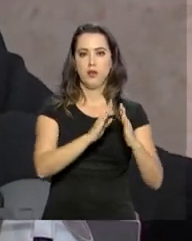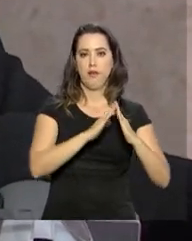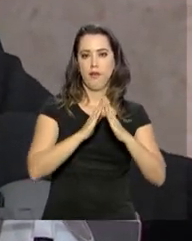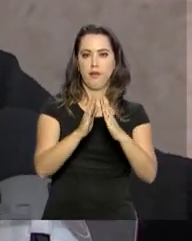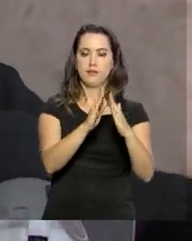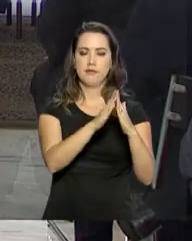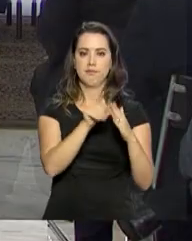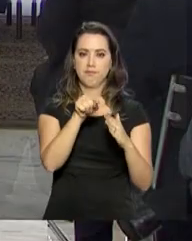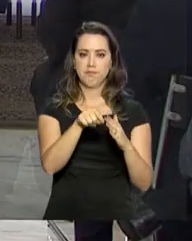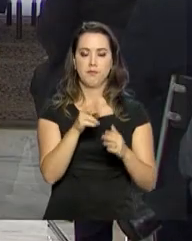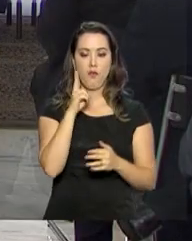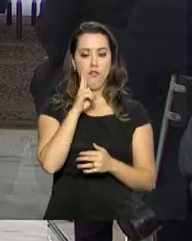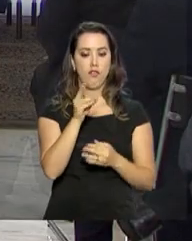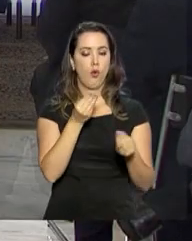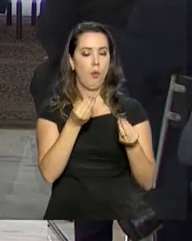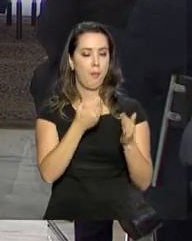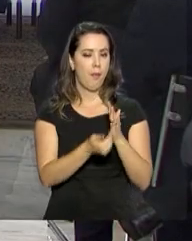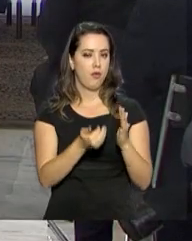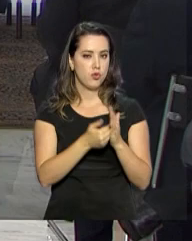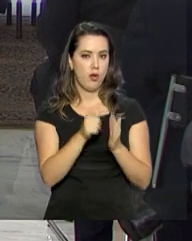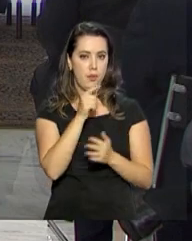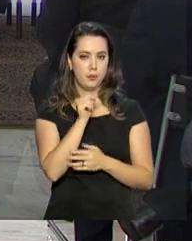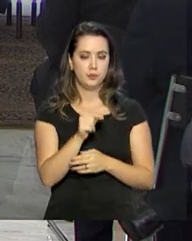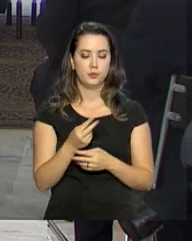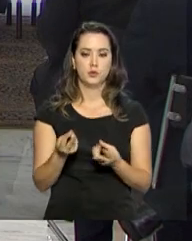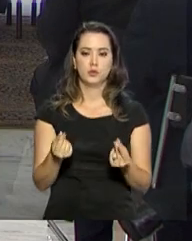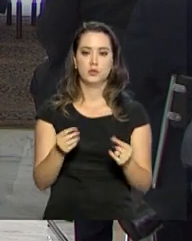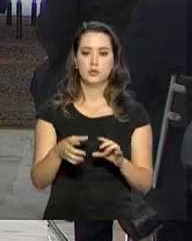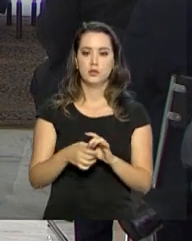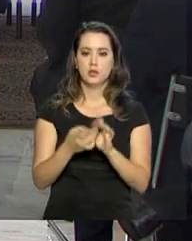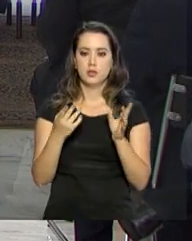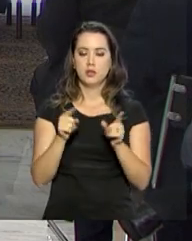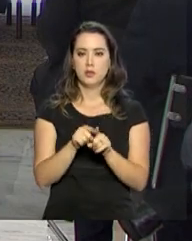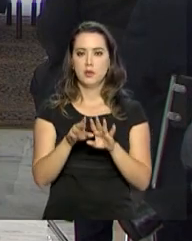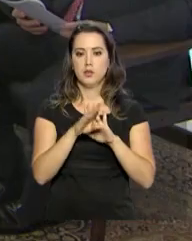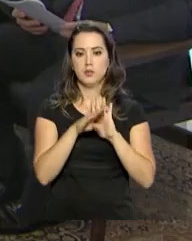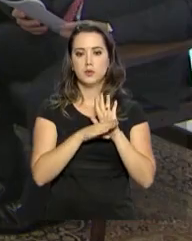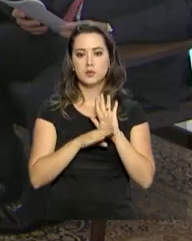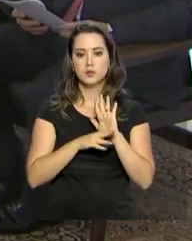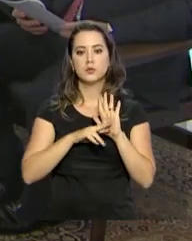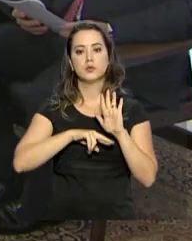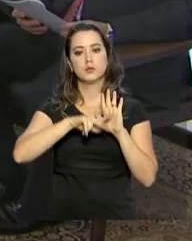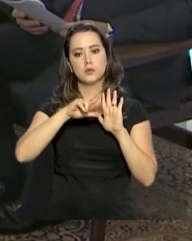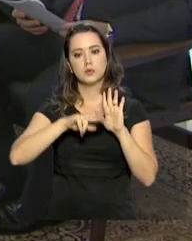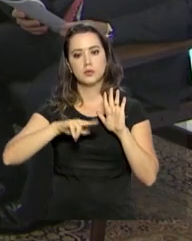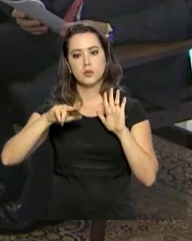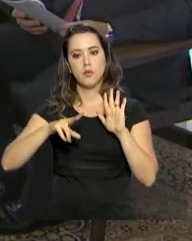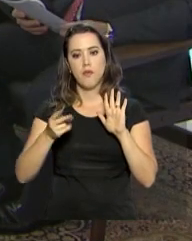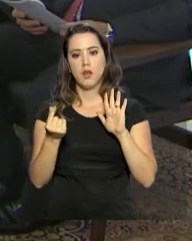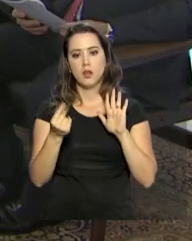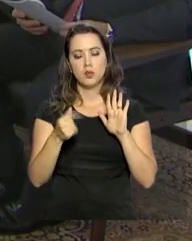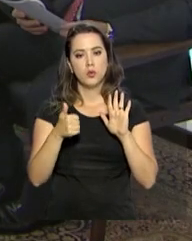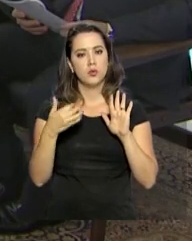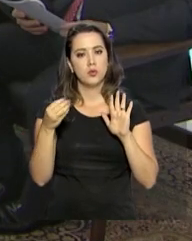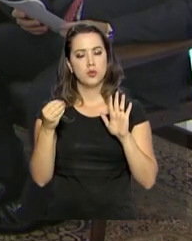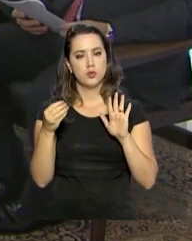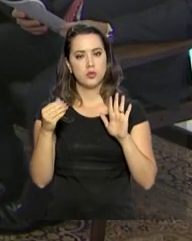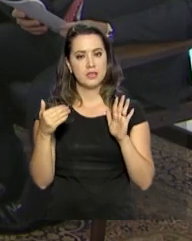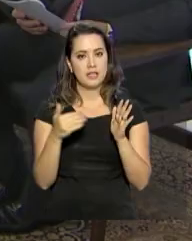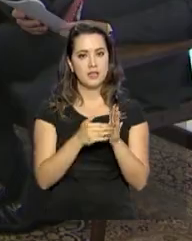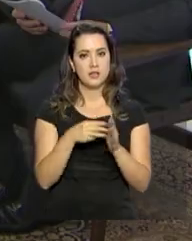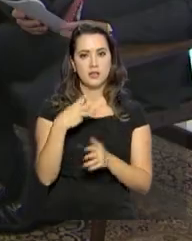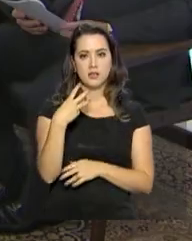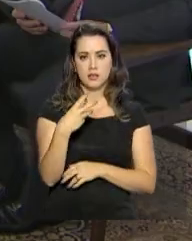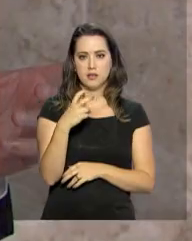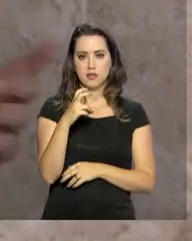consumidor final os recursos serão liberados por projetos que podem variar de 10 a 350